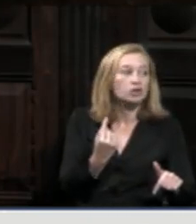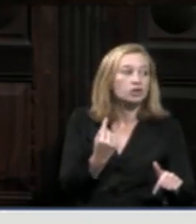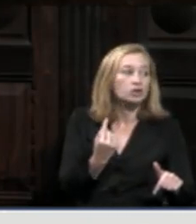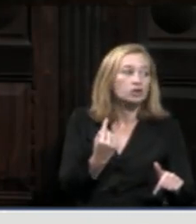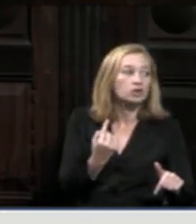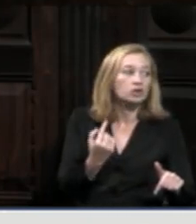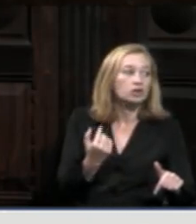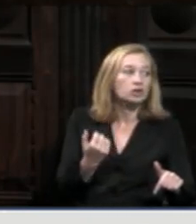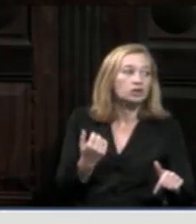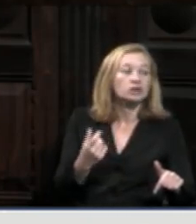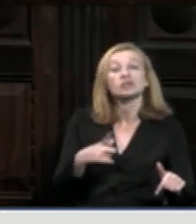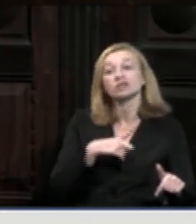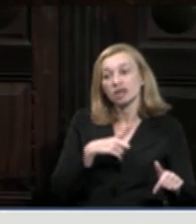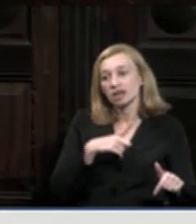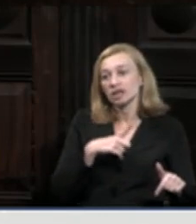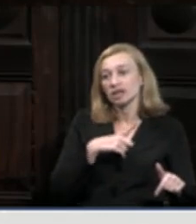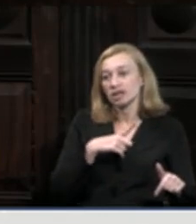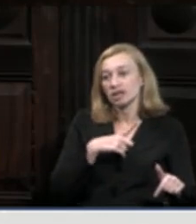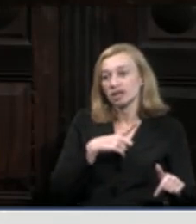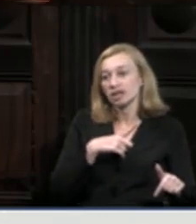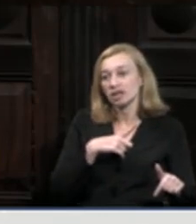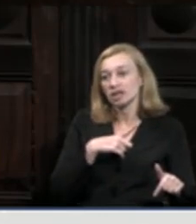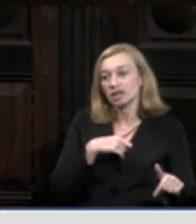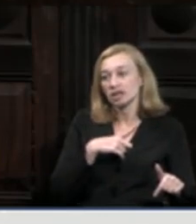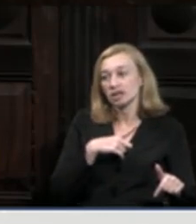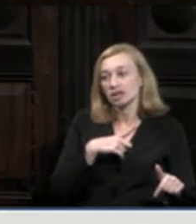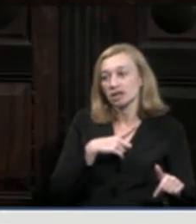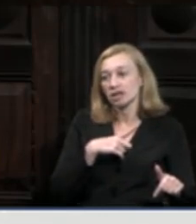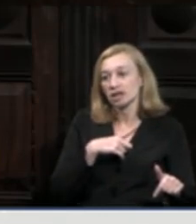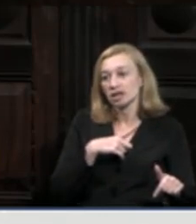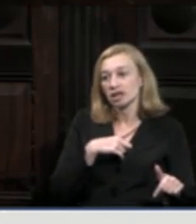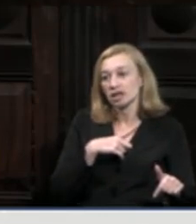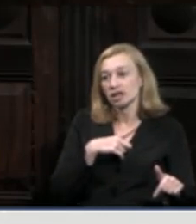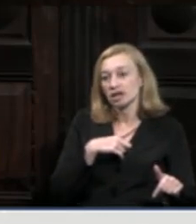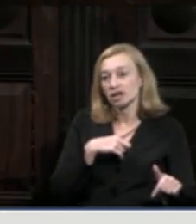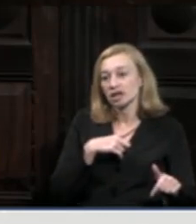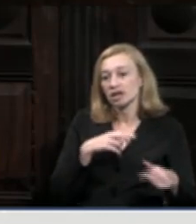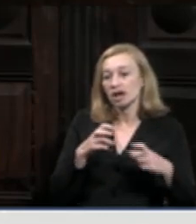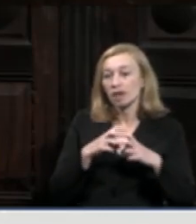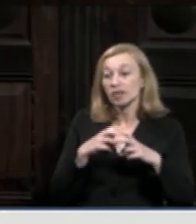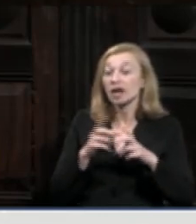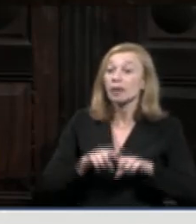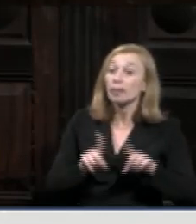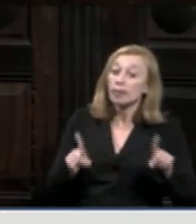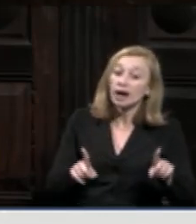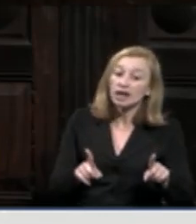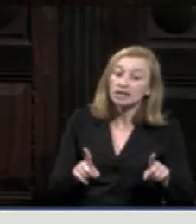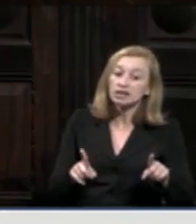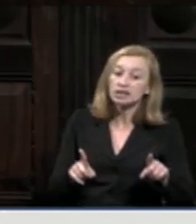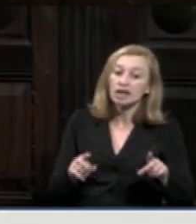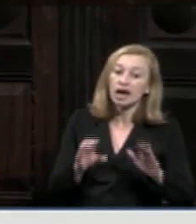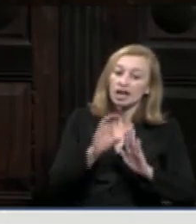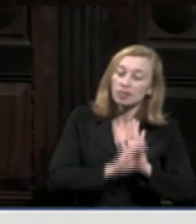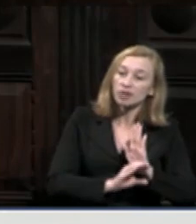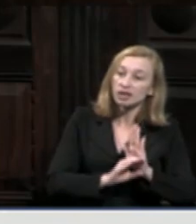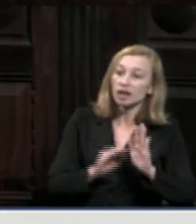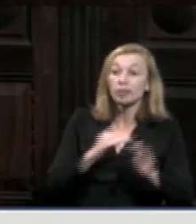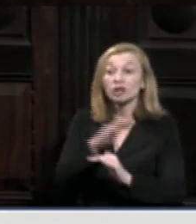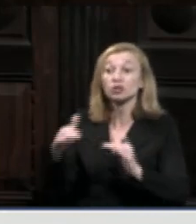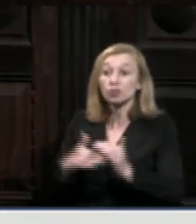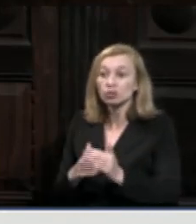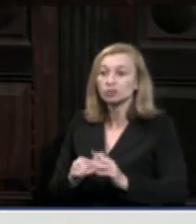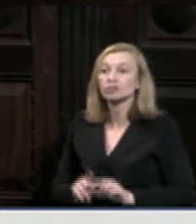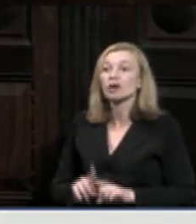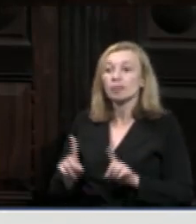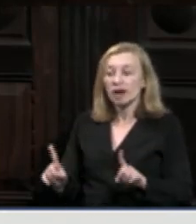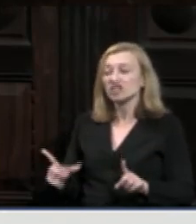a manifestação. Mas em ensino superior, a emenda é abrangente. Mas